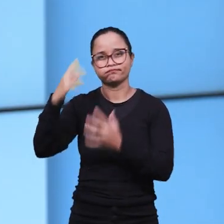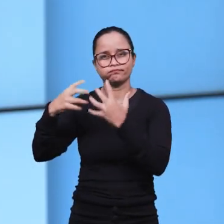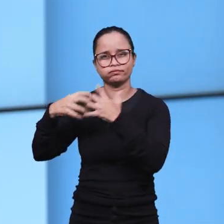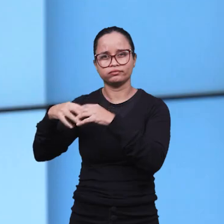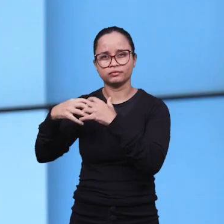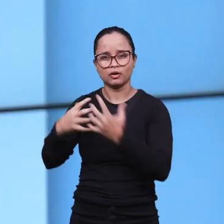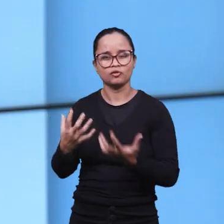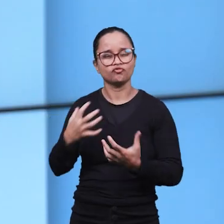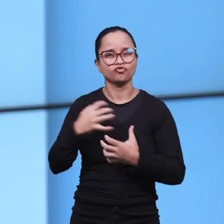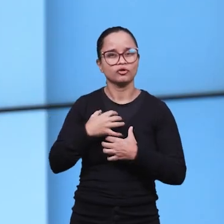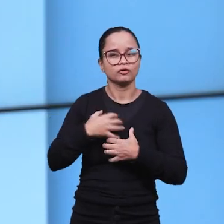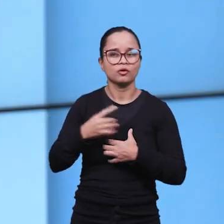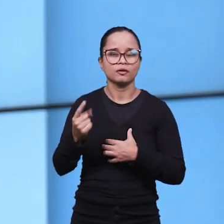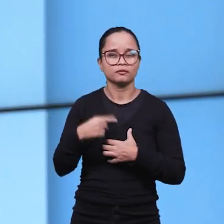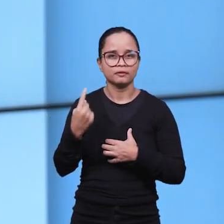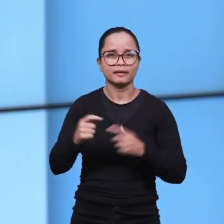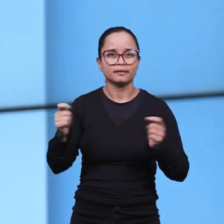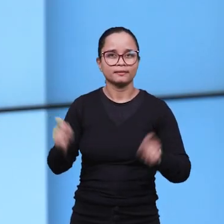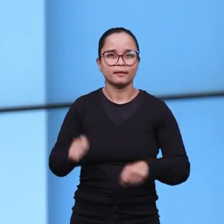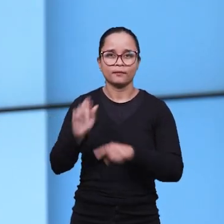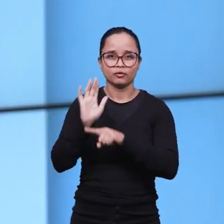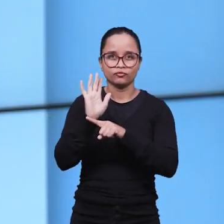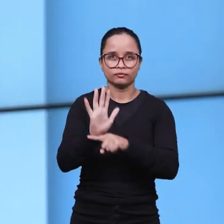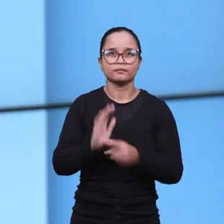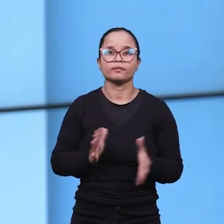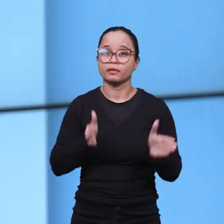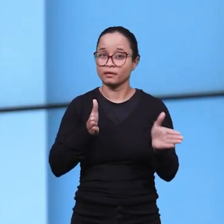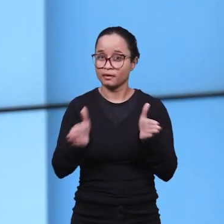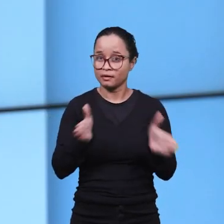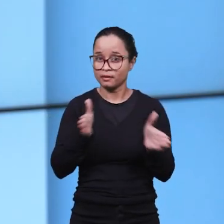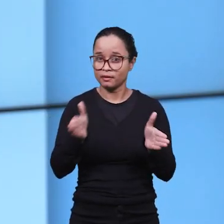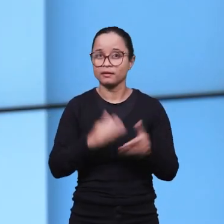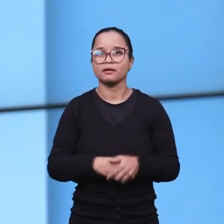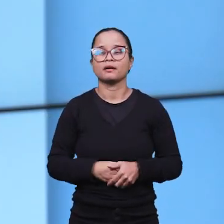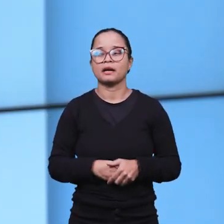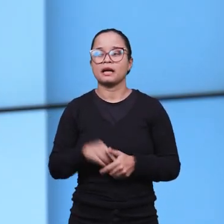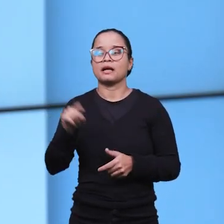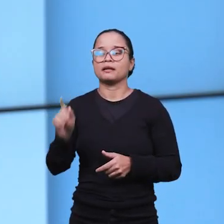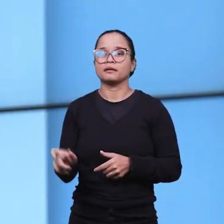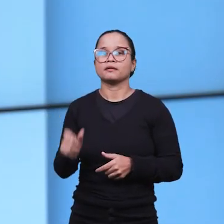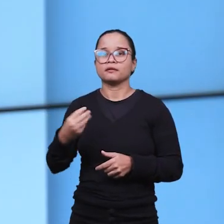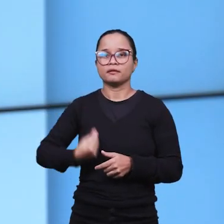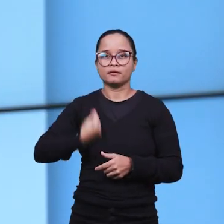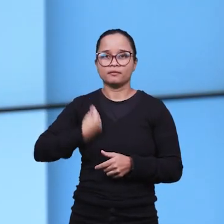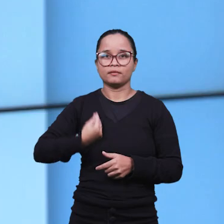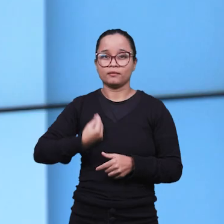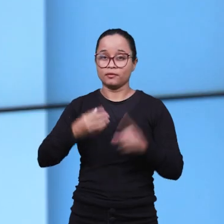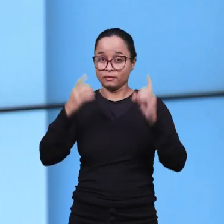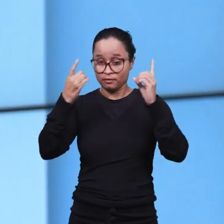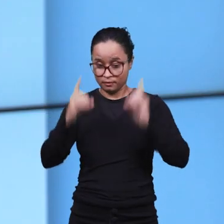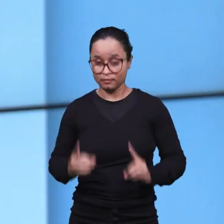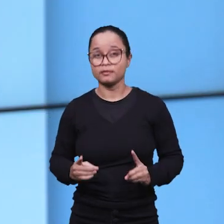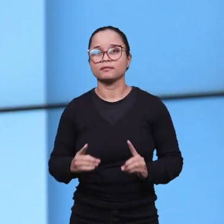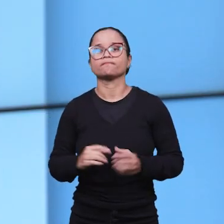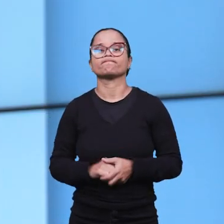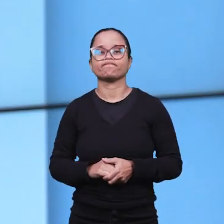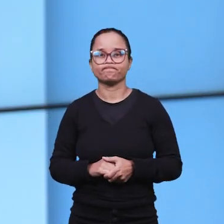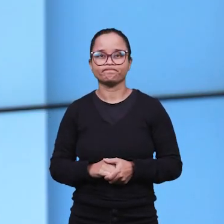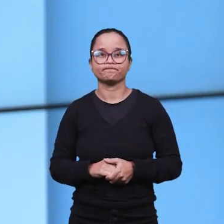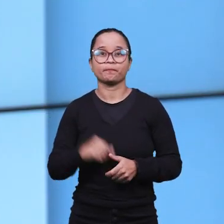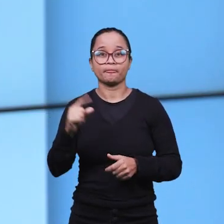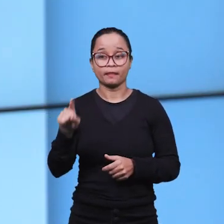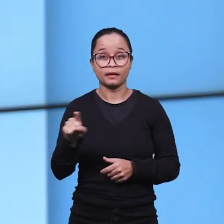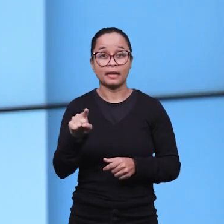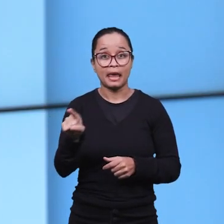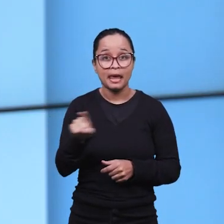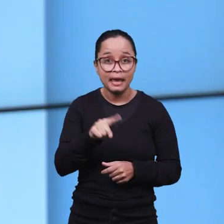a forma como podemos ajudar e dar acessibilidade àqueles que vivem com deficiências motoras, para que